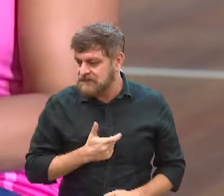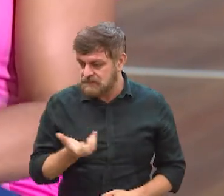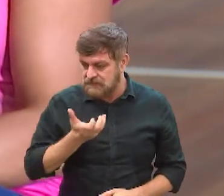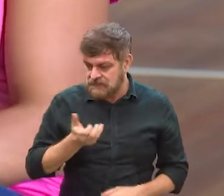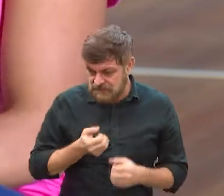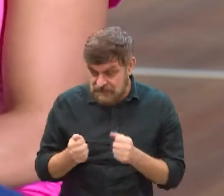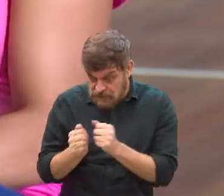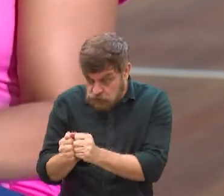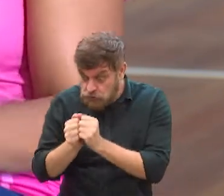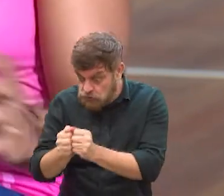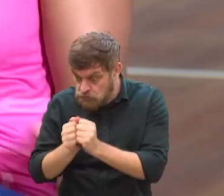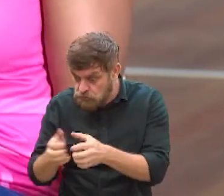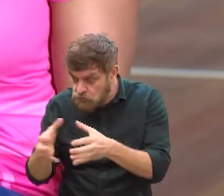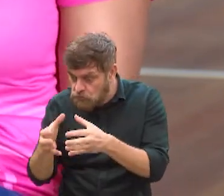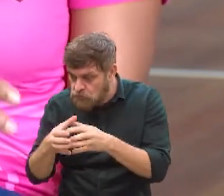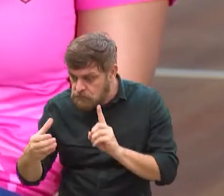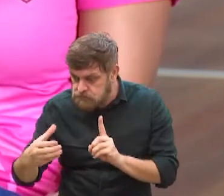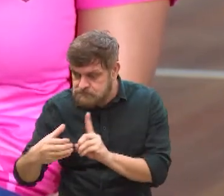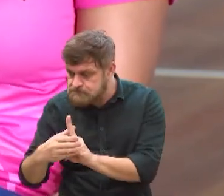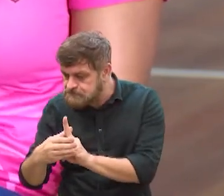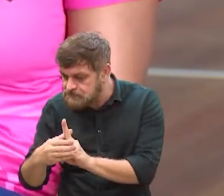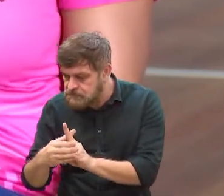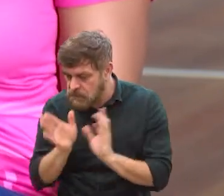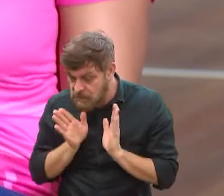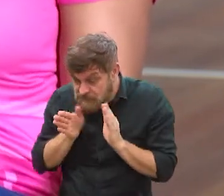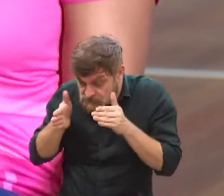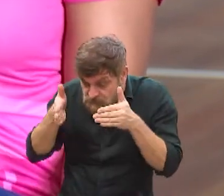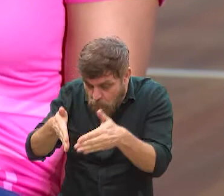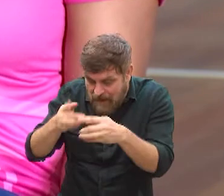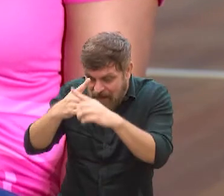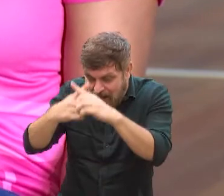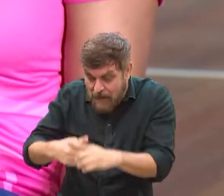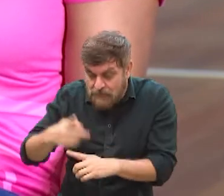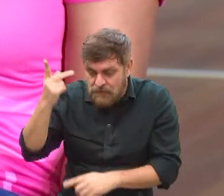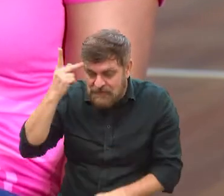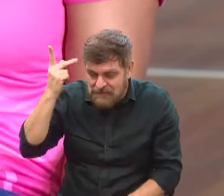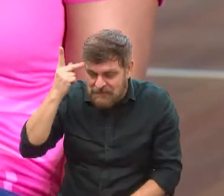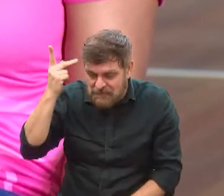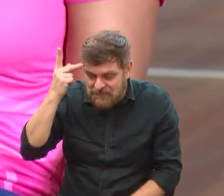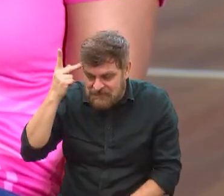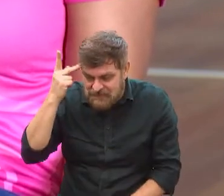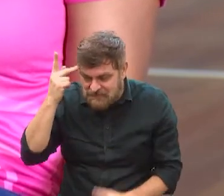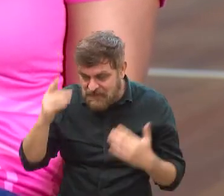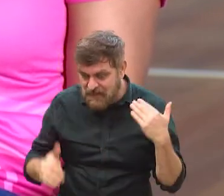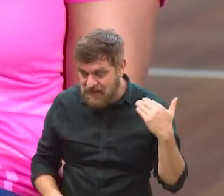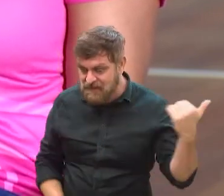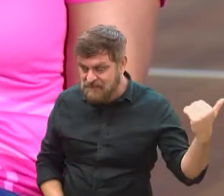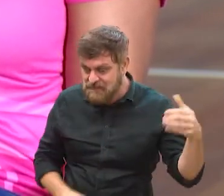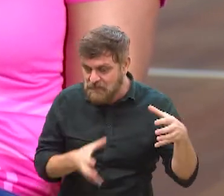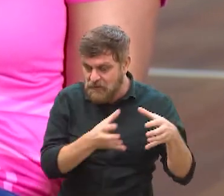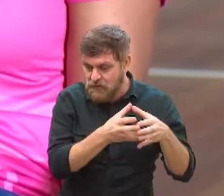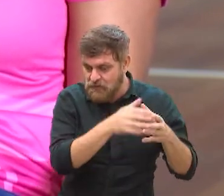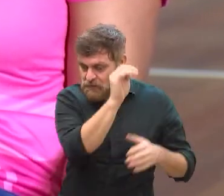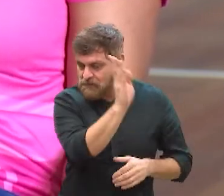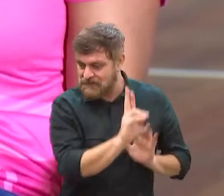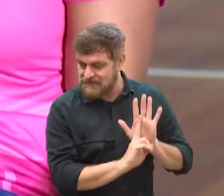queria estar, né, não queria sair desse foco que as meninas estavam